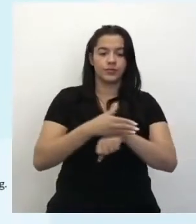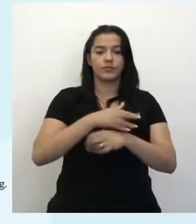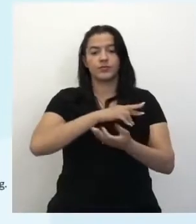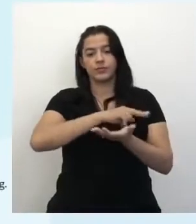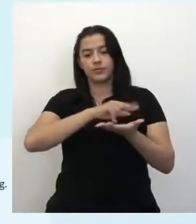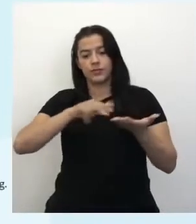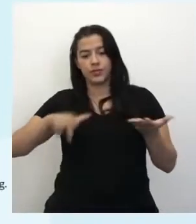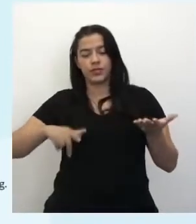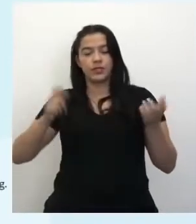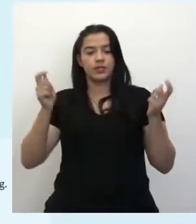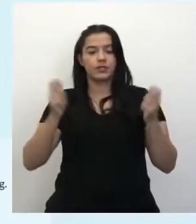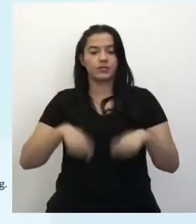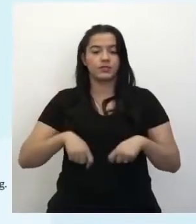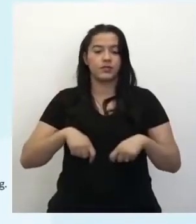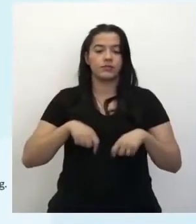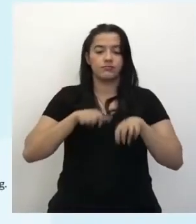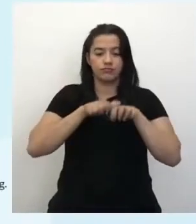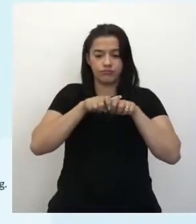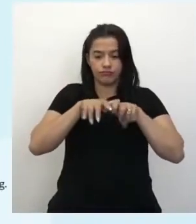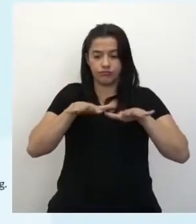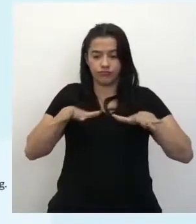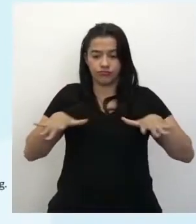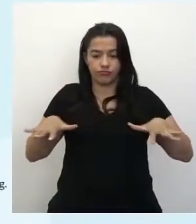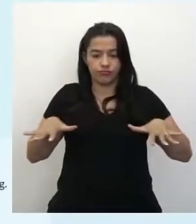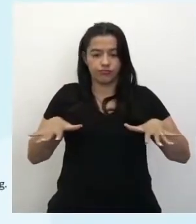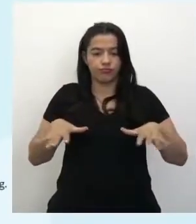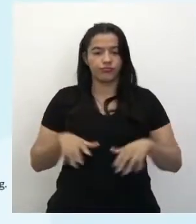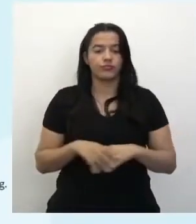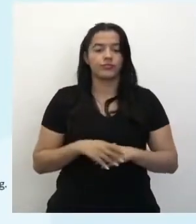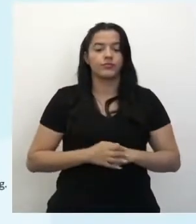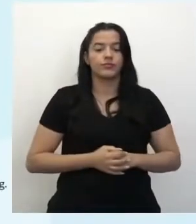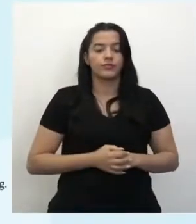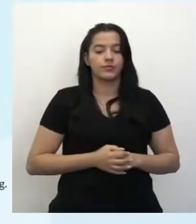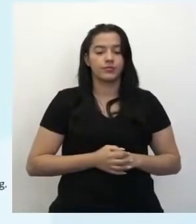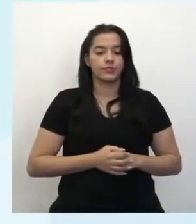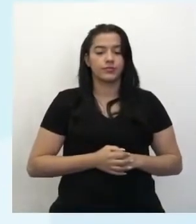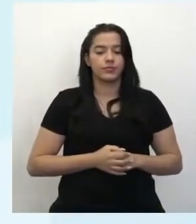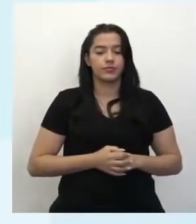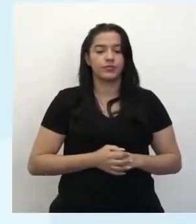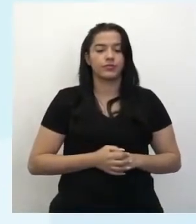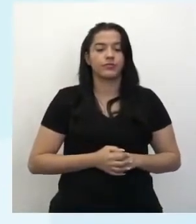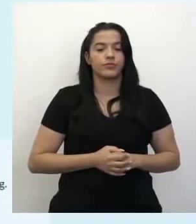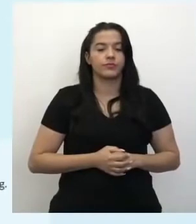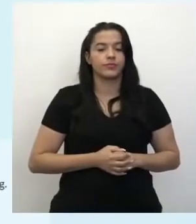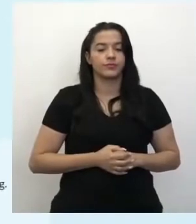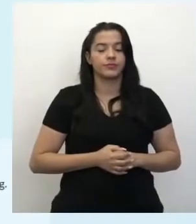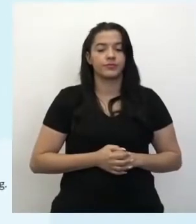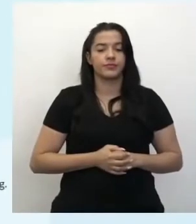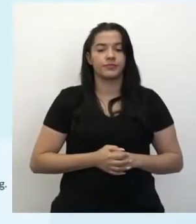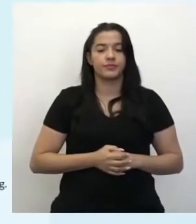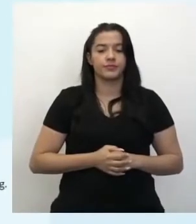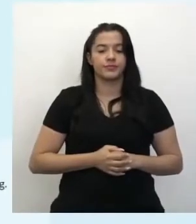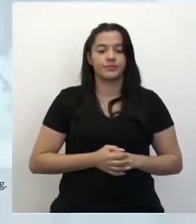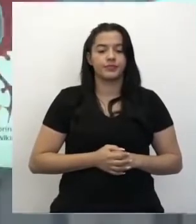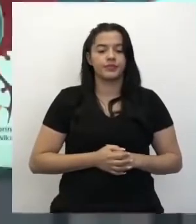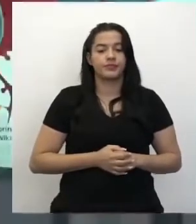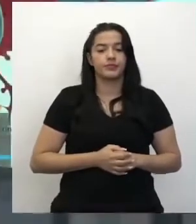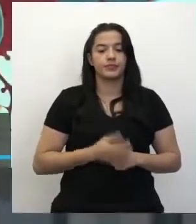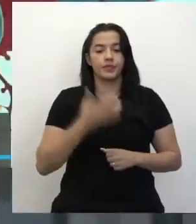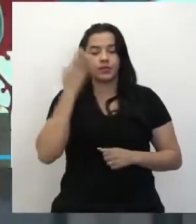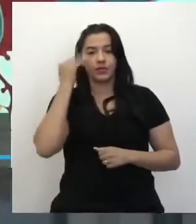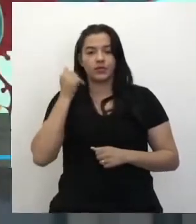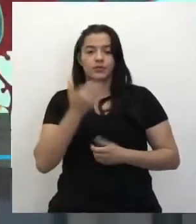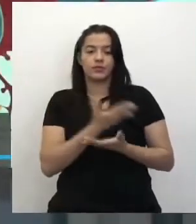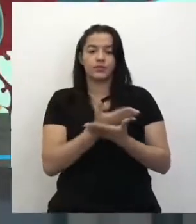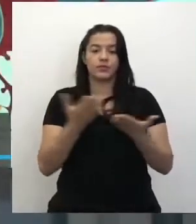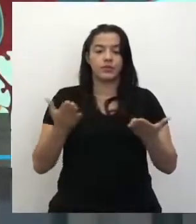ter centenas de ramificações como essa aí, tá bom? Bom, vamos avançar aí. Muito bem. E aí eu quero saber o seguinte,